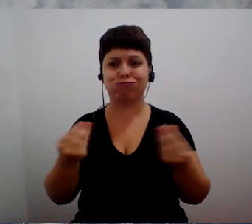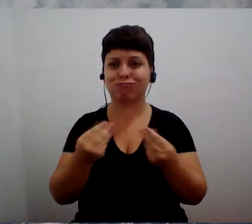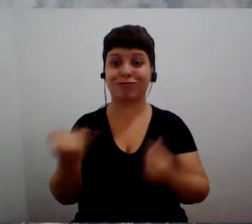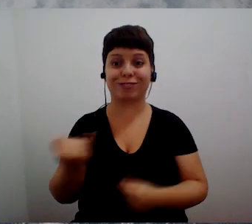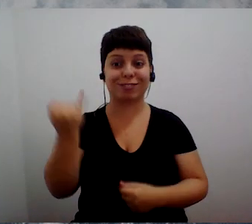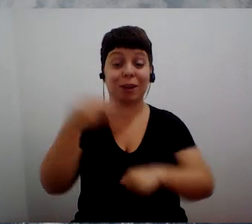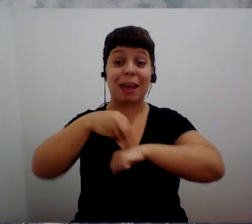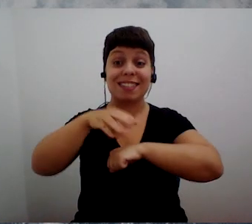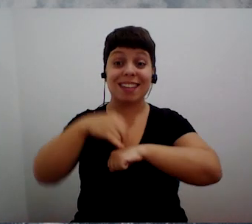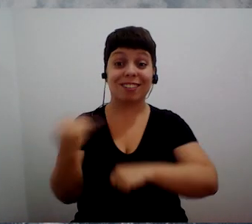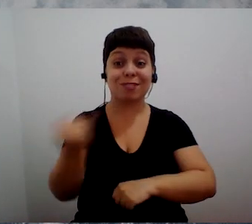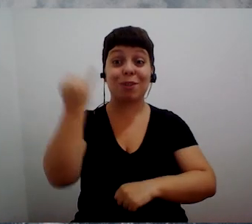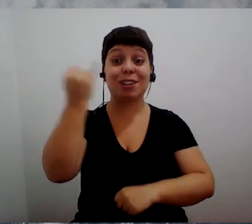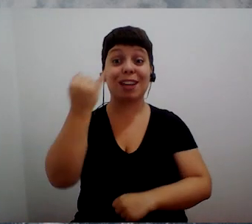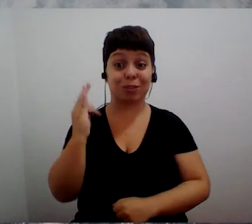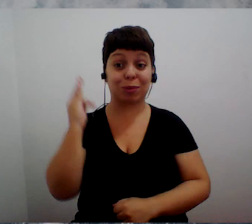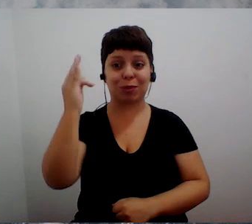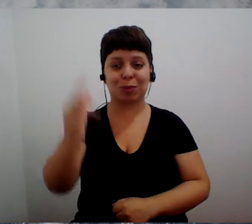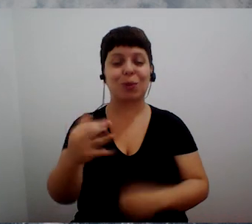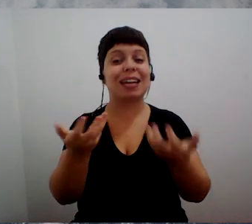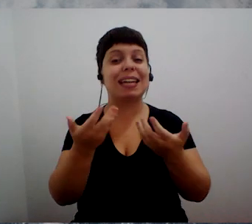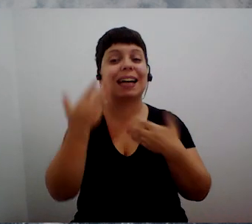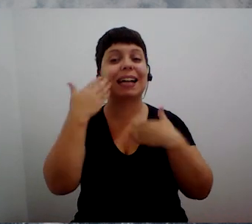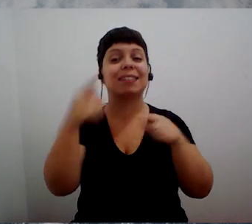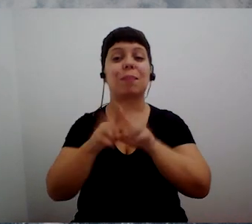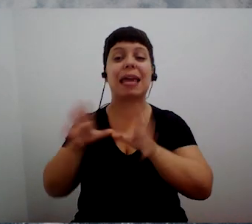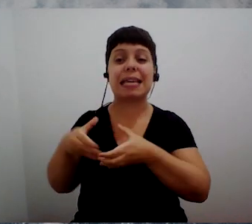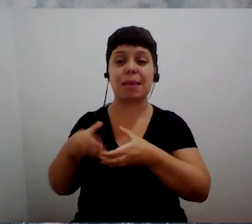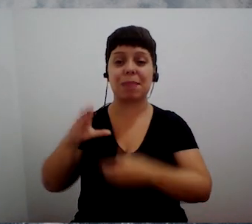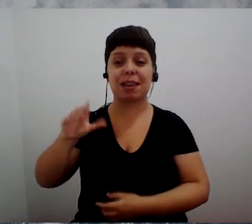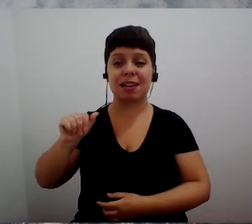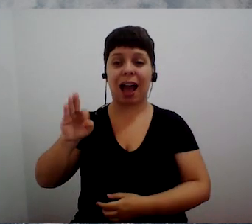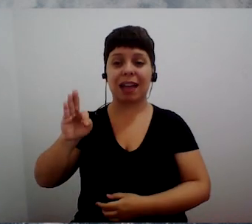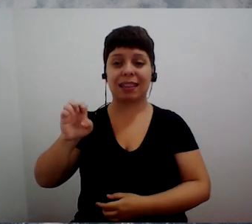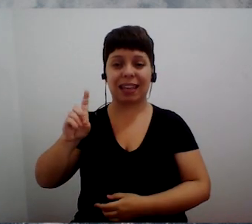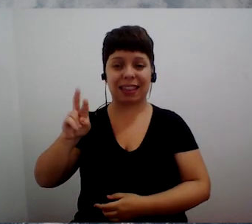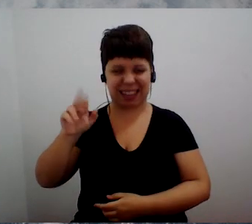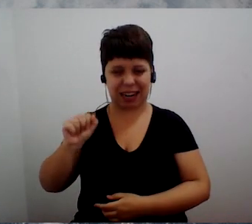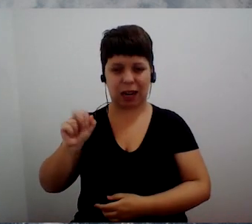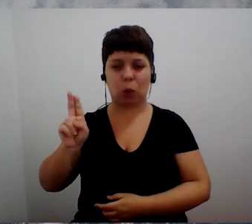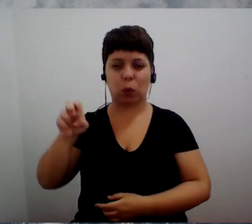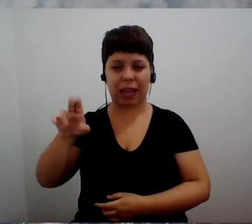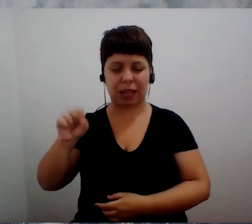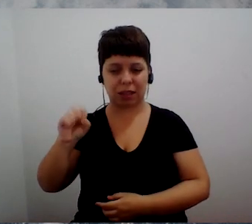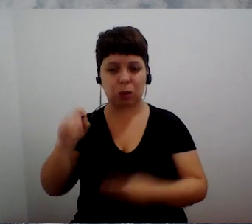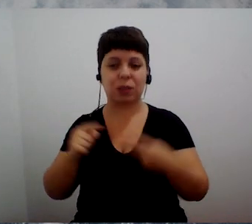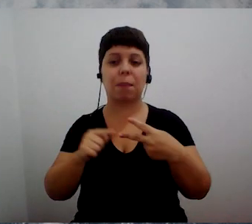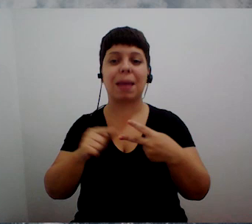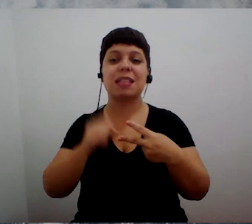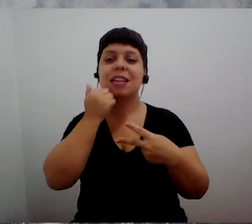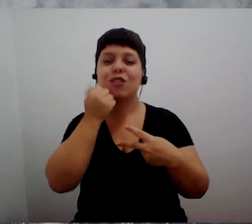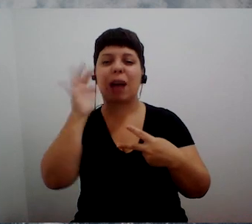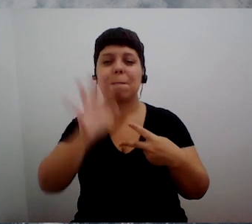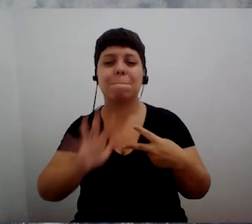tema, trazendo importantes mensagens para o futuro. Queria agradecer a equipe da Cátedra Unesco para a Sustentabilidade do Oceano e a Científica